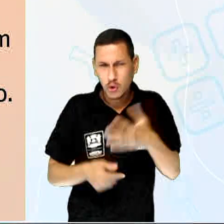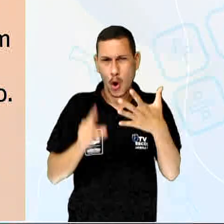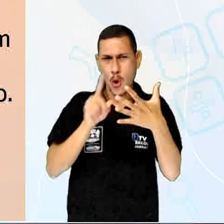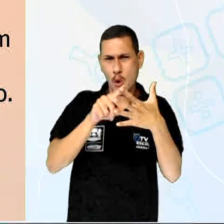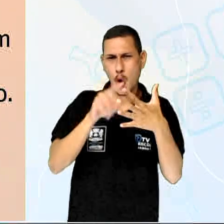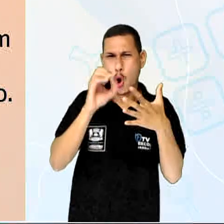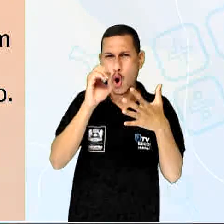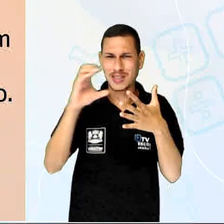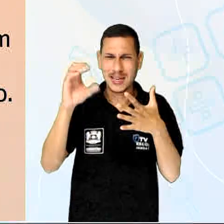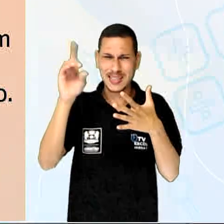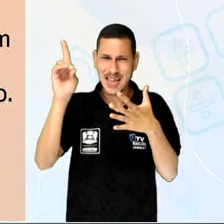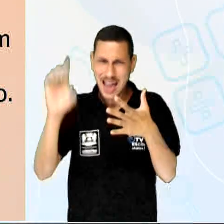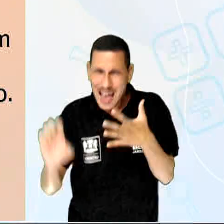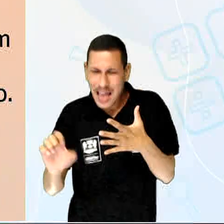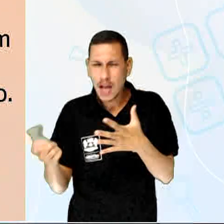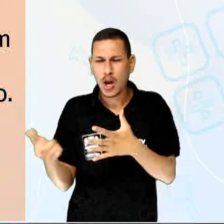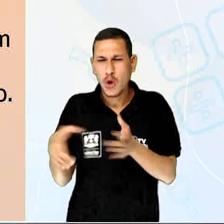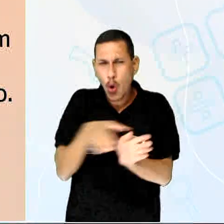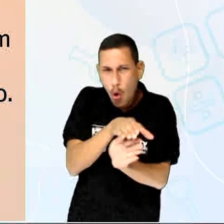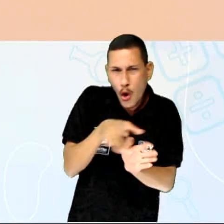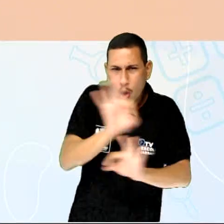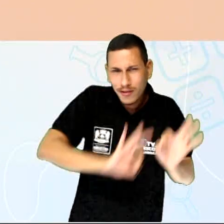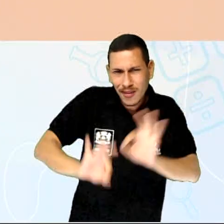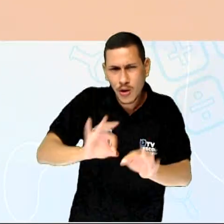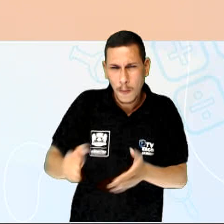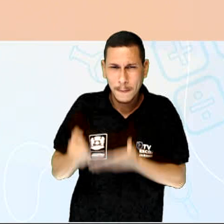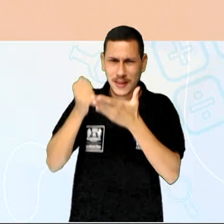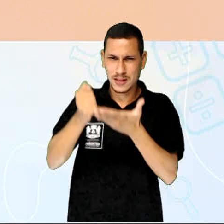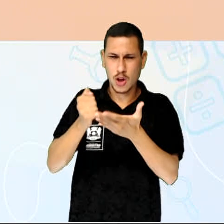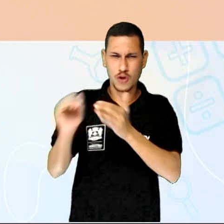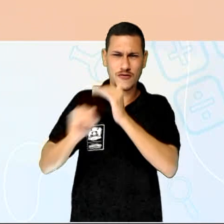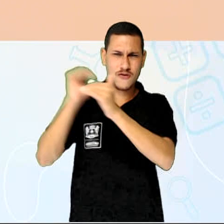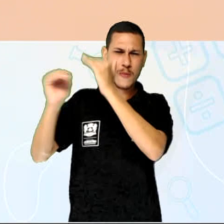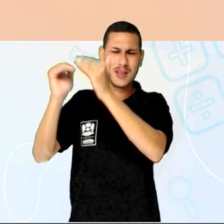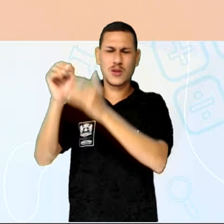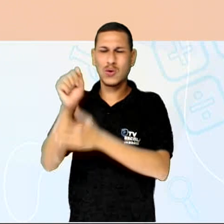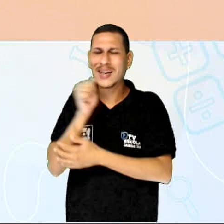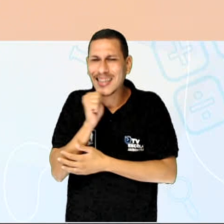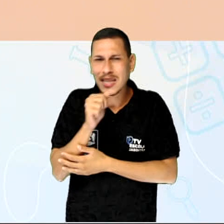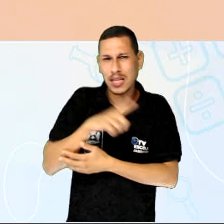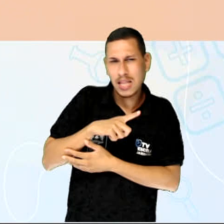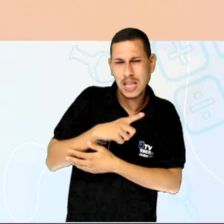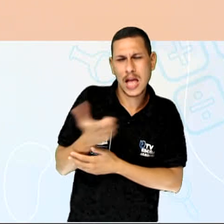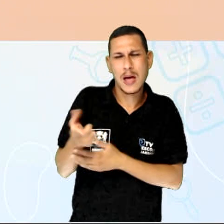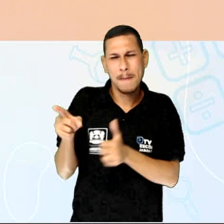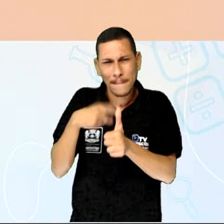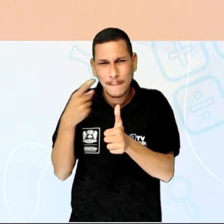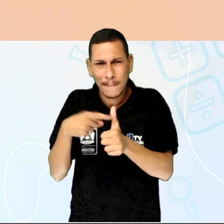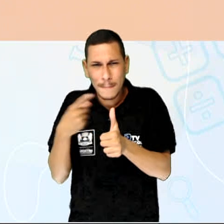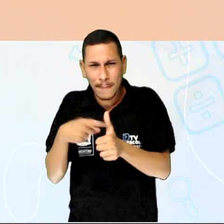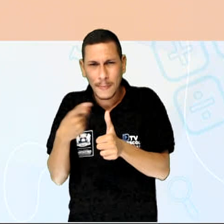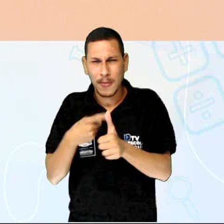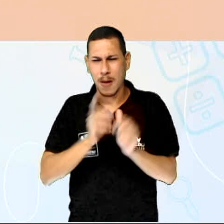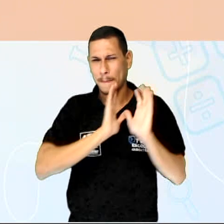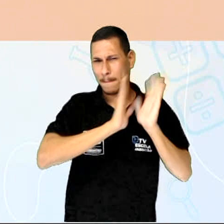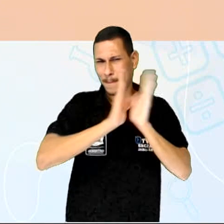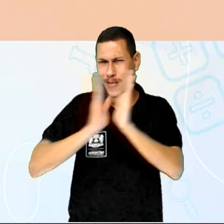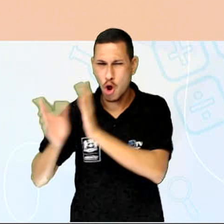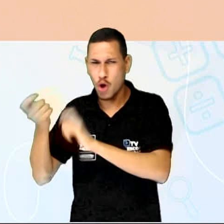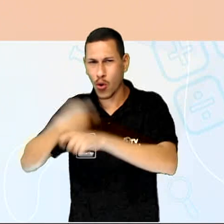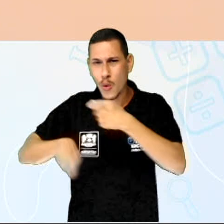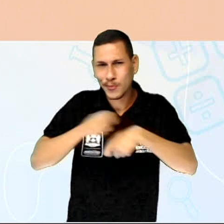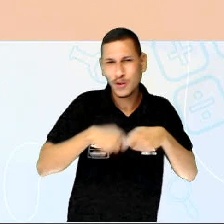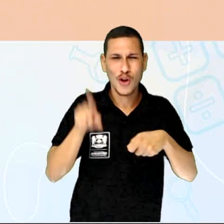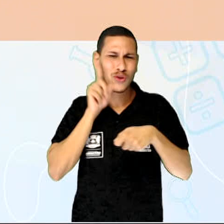para a Cooperação e Desenvolvimento Econômico. Seguindo ainda, vamos ter os principais blocos econômicos em que os Estados Unidos